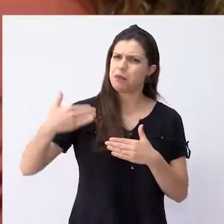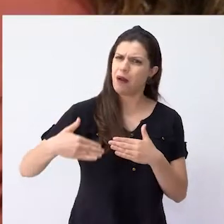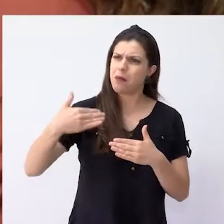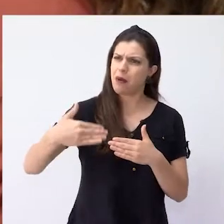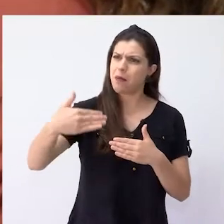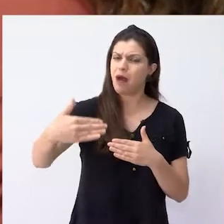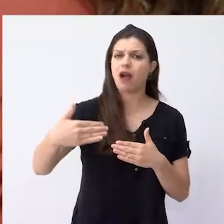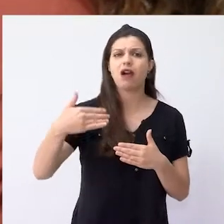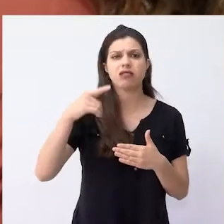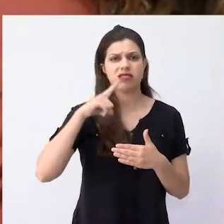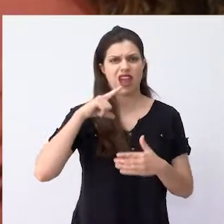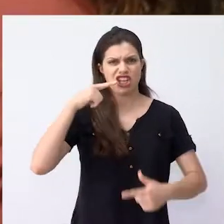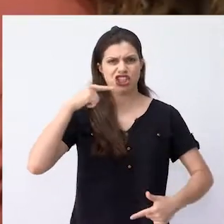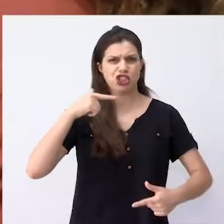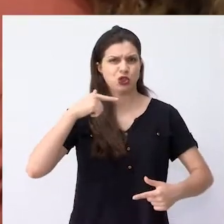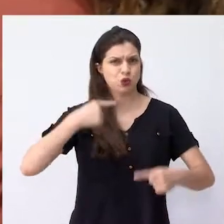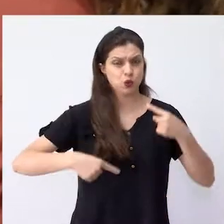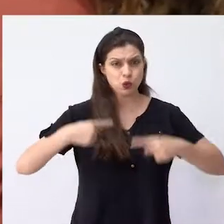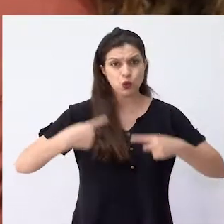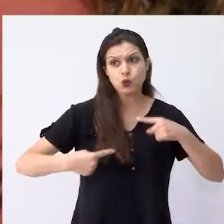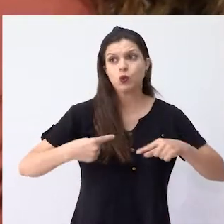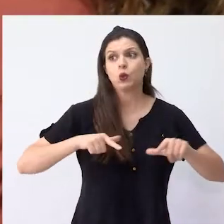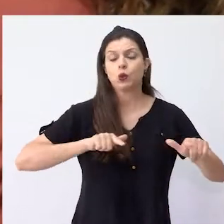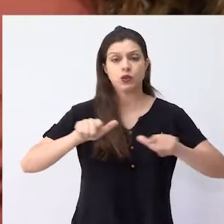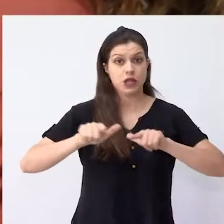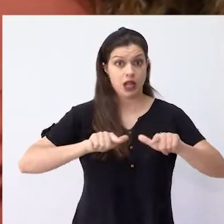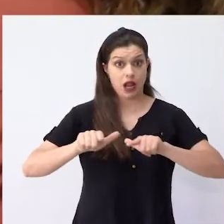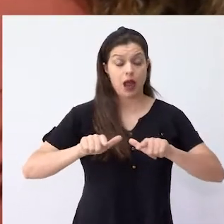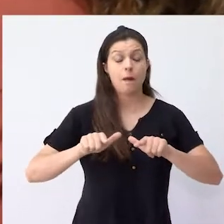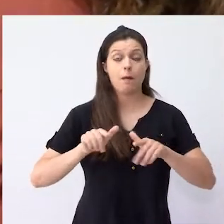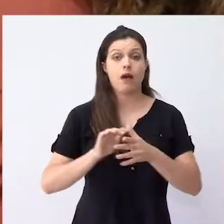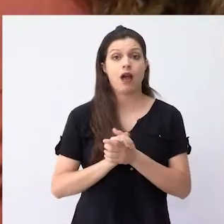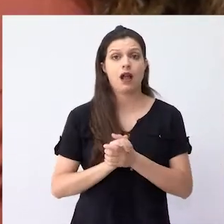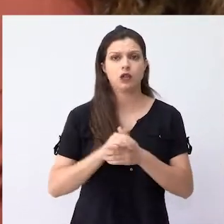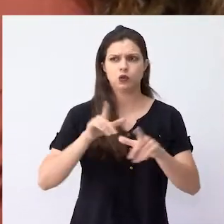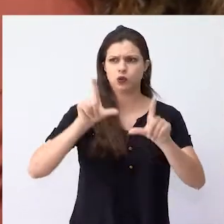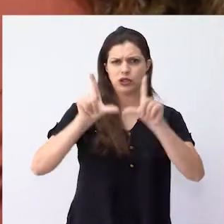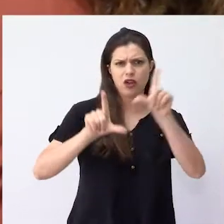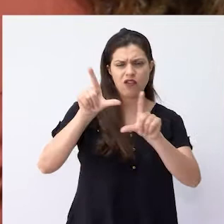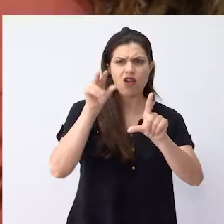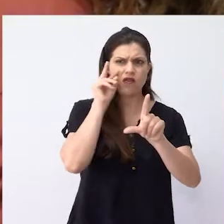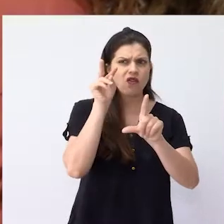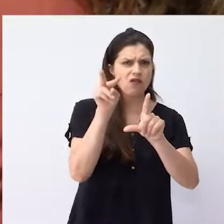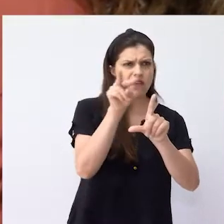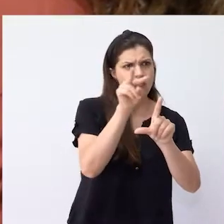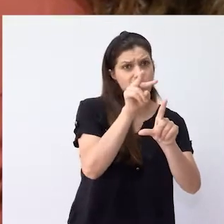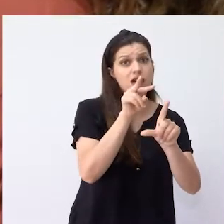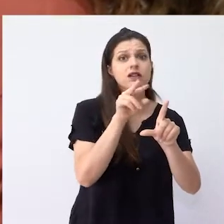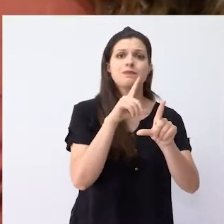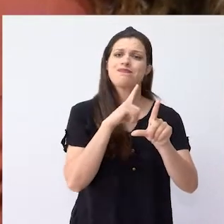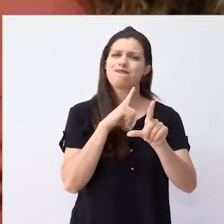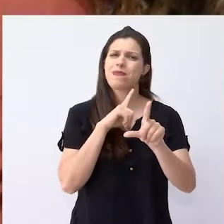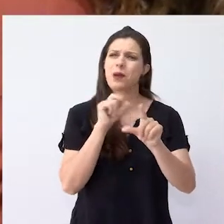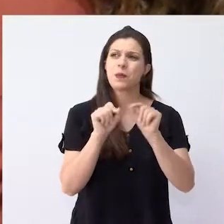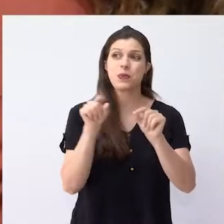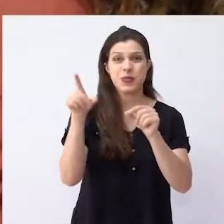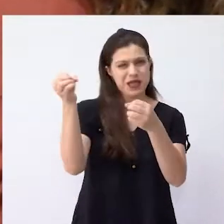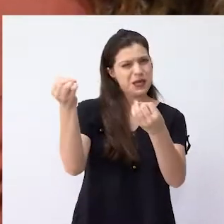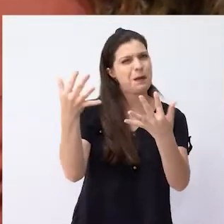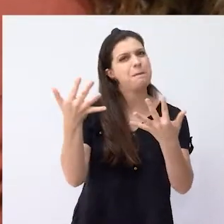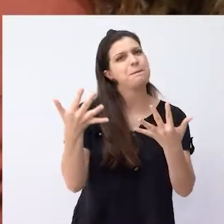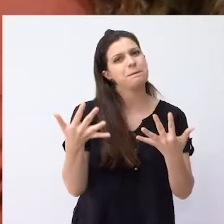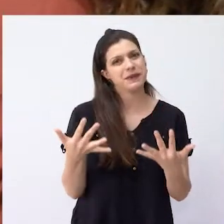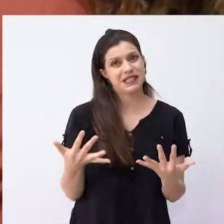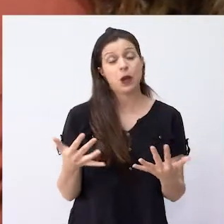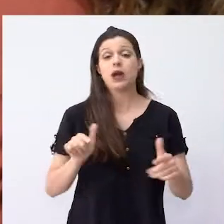ser discutido na mídia, né, nos debates públicos, e a gente tem uma conotação nesse segundo sentido que você acabou de apresentar para a gente,